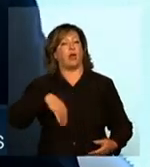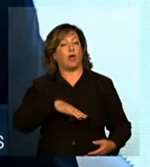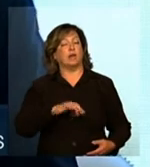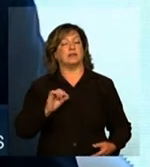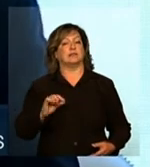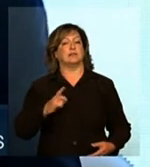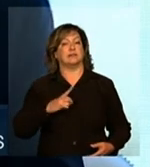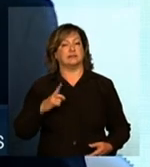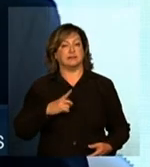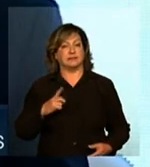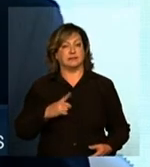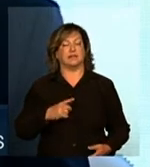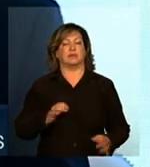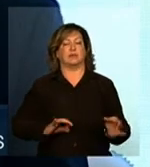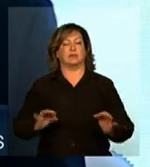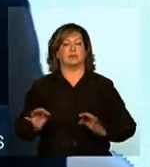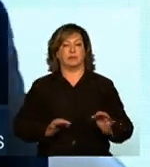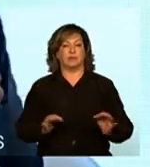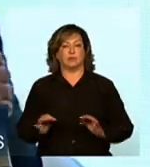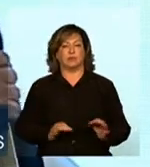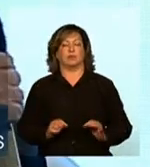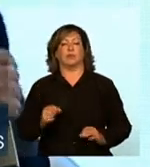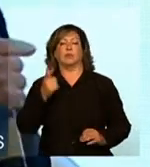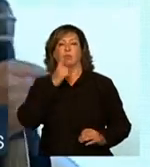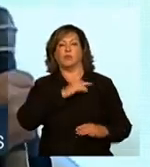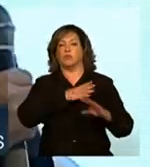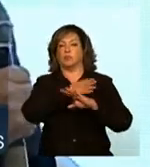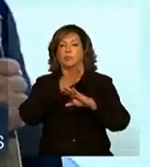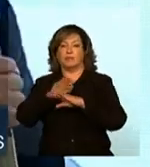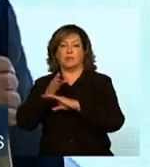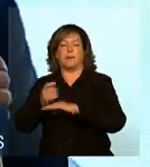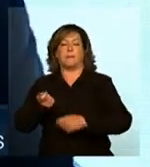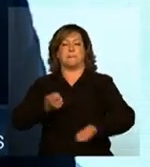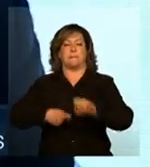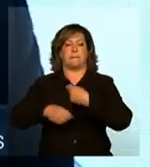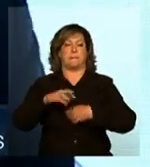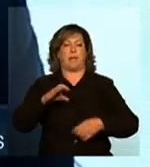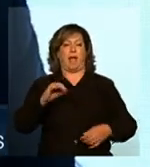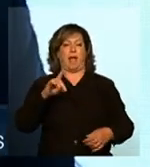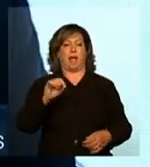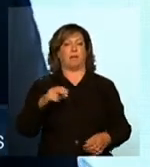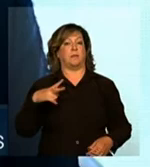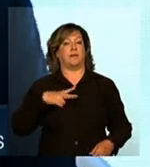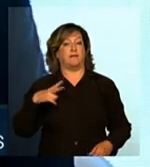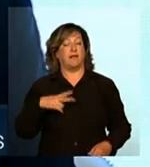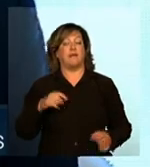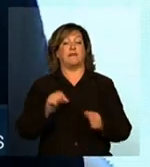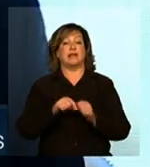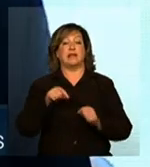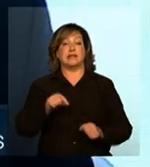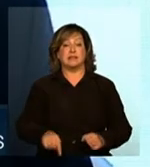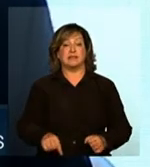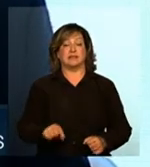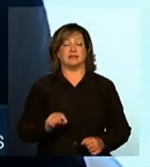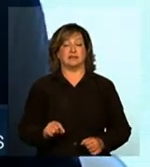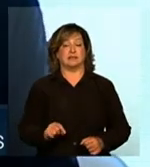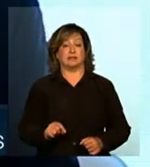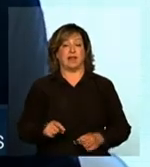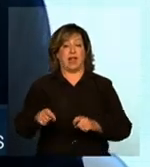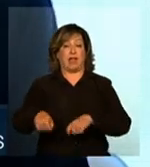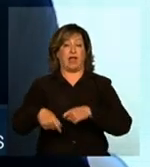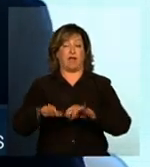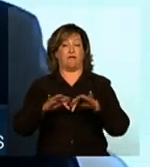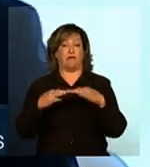nos organizando para ocupar os mercados privados, né, e fazer com que a agricultura familiar dispute essa fatia de